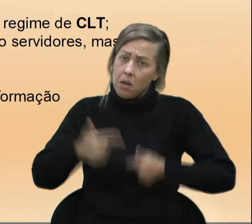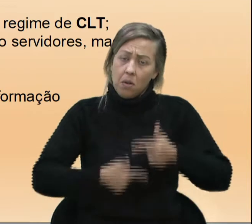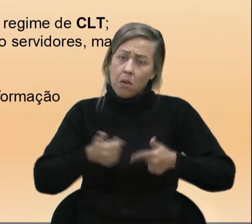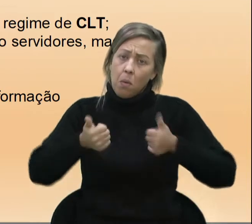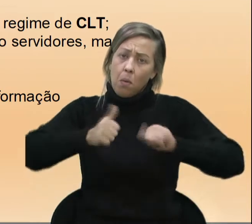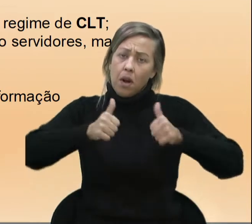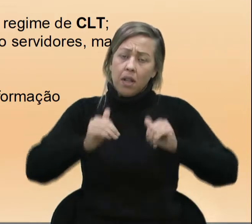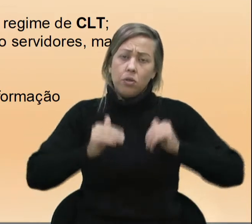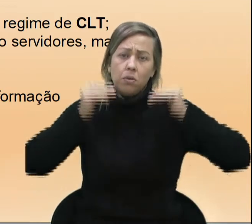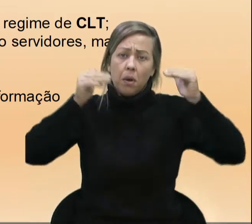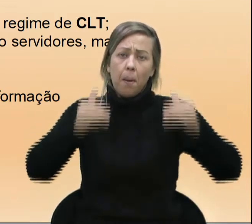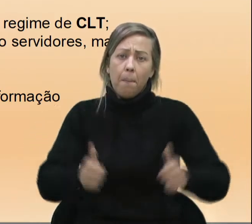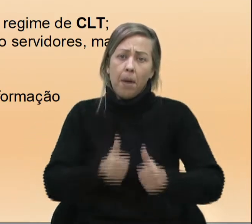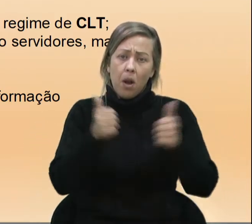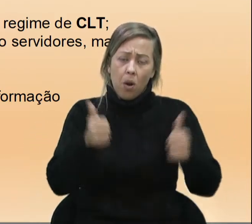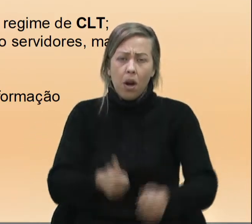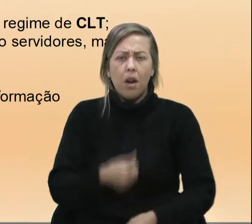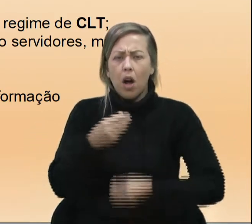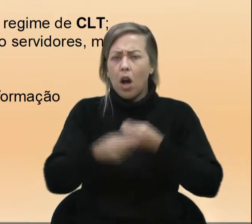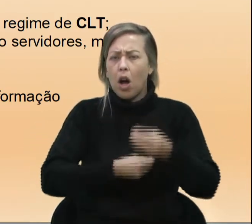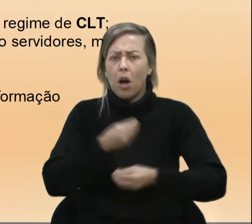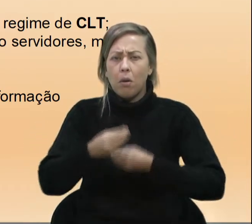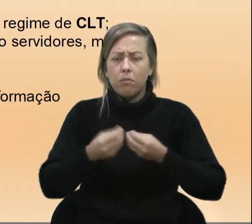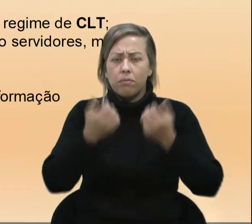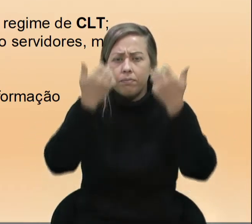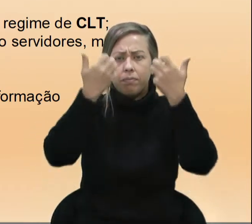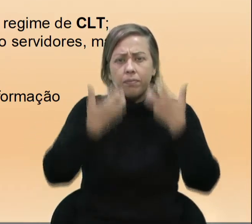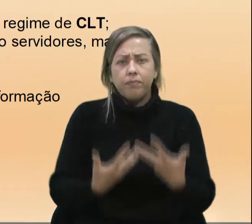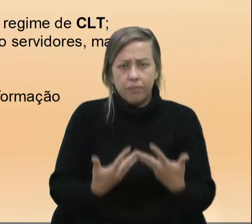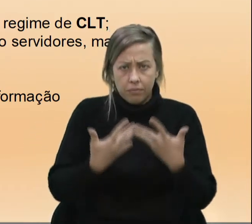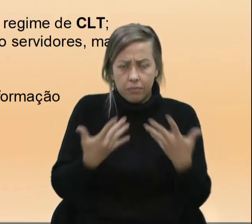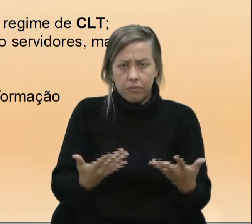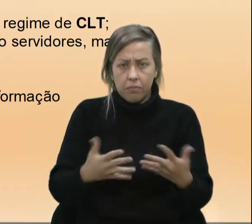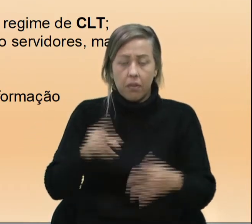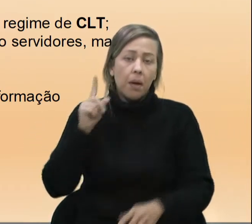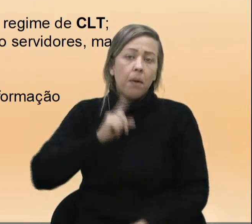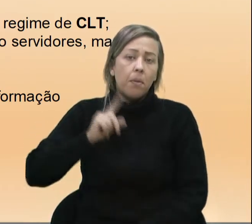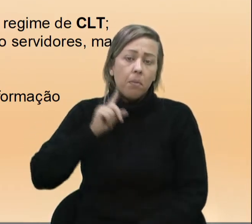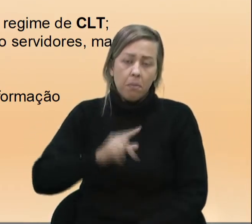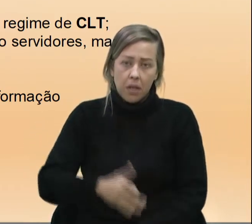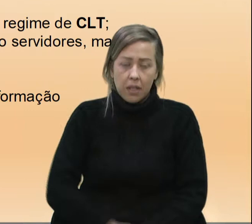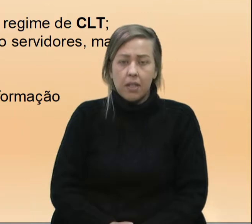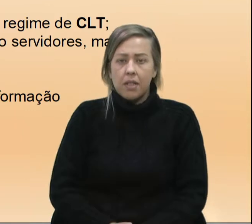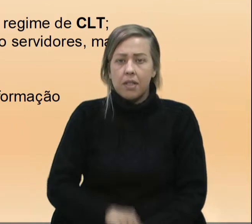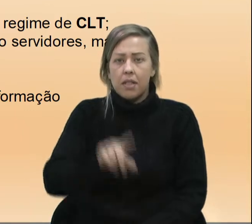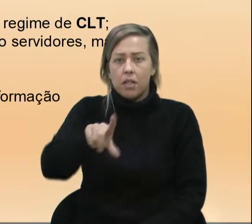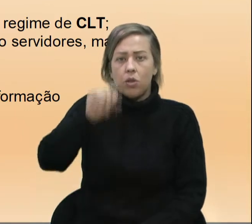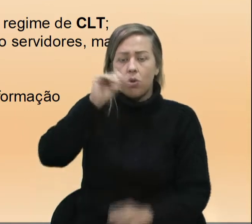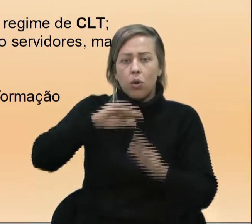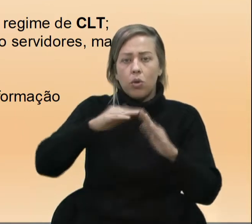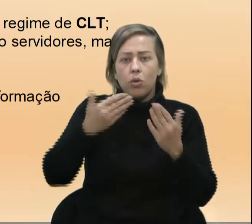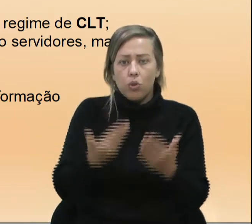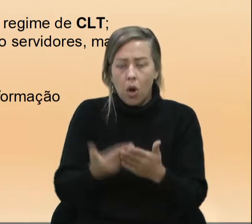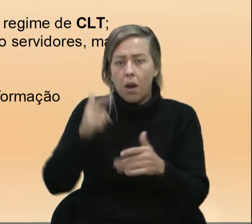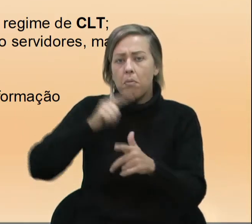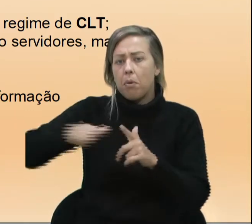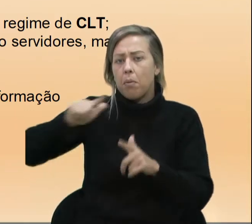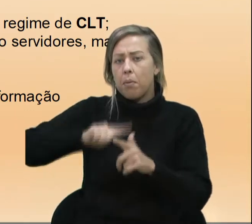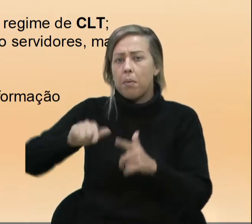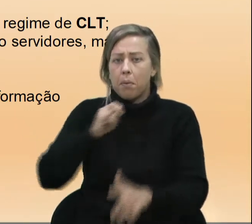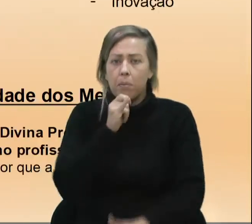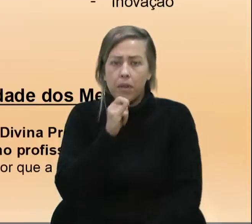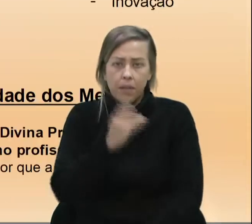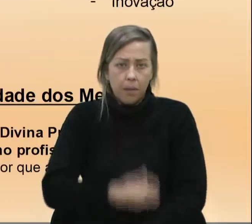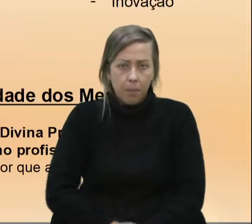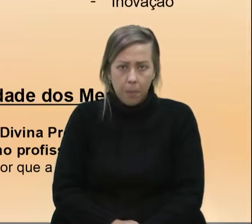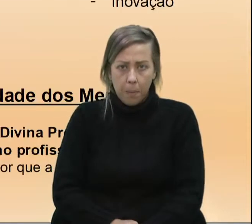melhor. Então, como é que o Romeu Zema escolheu isso lá em Minas Gerais? Ele pegou escolas com problemas,